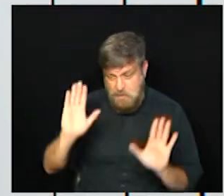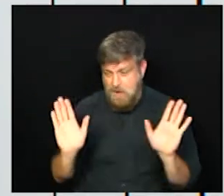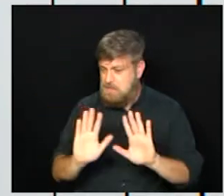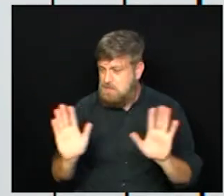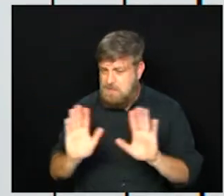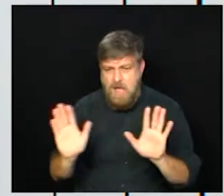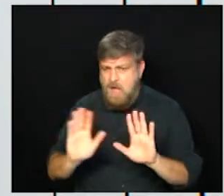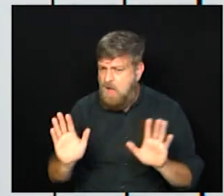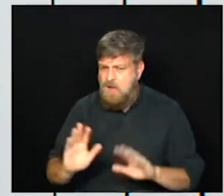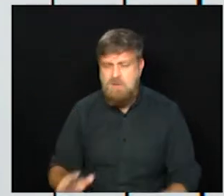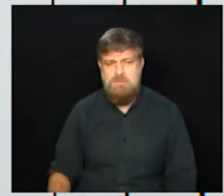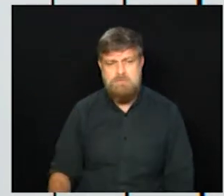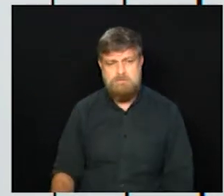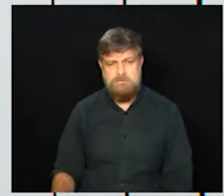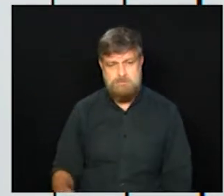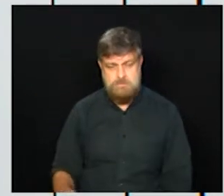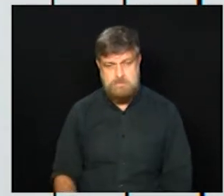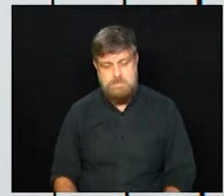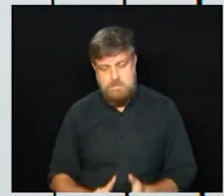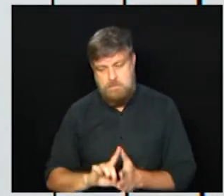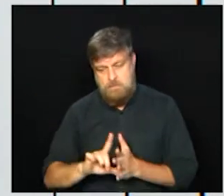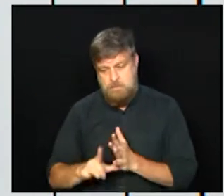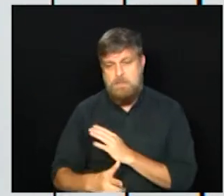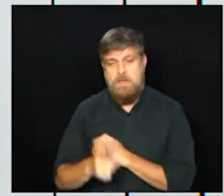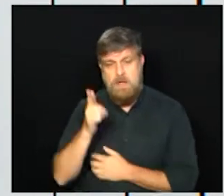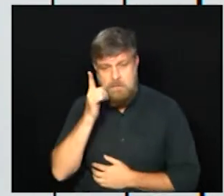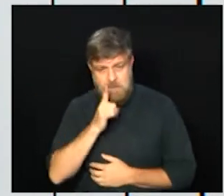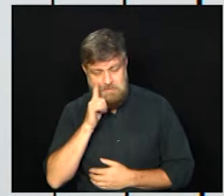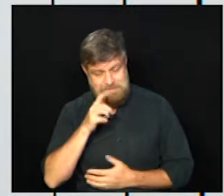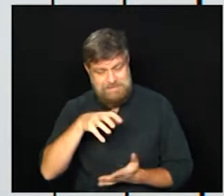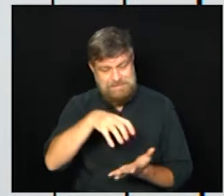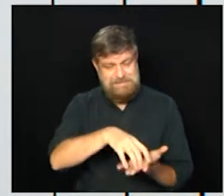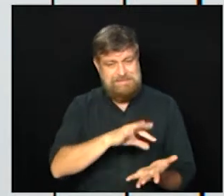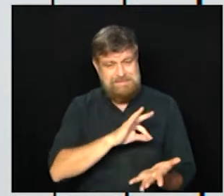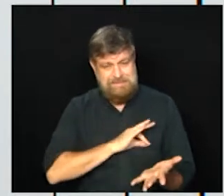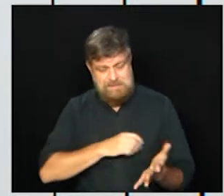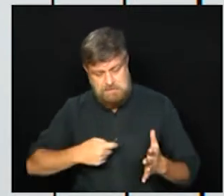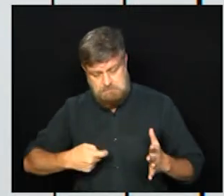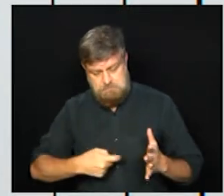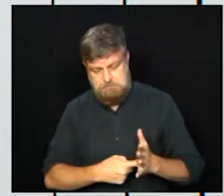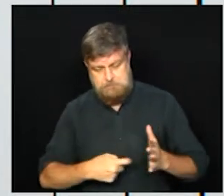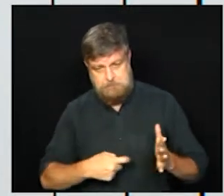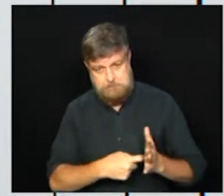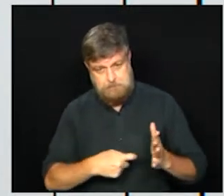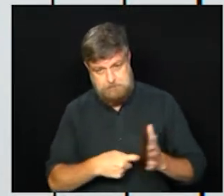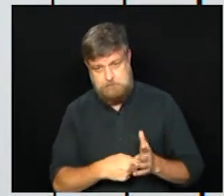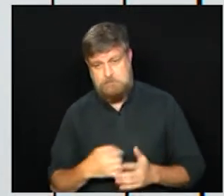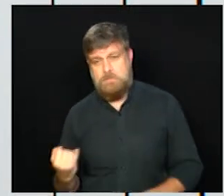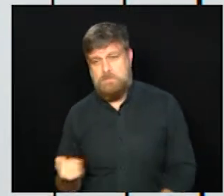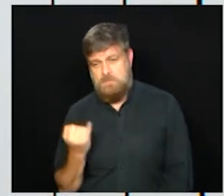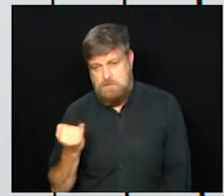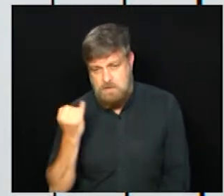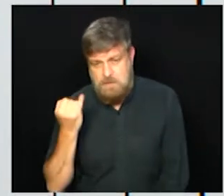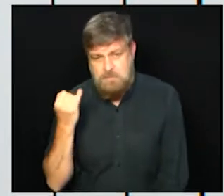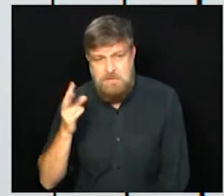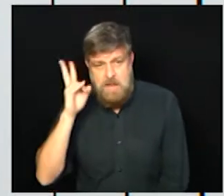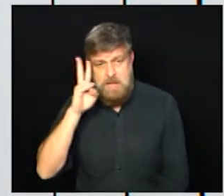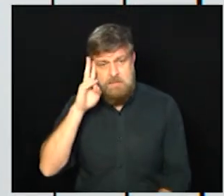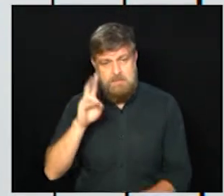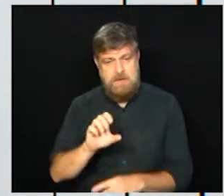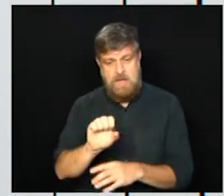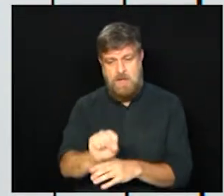passo. E aí, disso para você conseguir chegar numa denúncia. E aí, por isso que é importante falar do SEAMO, de você saber quais